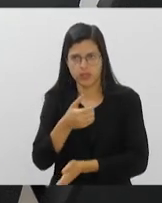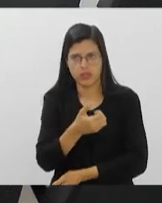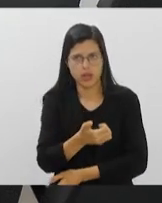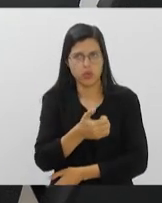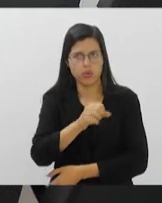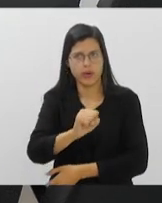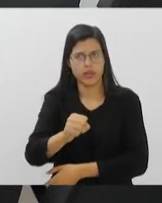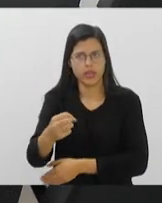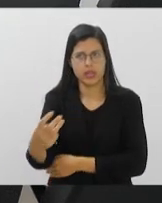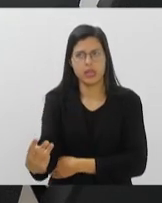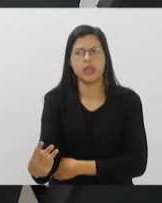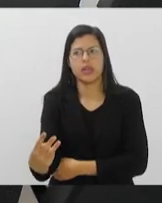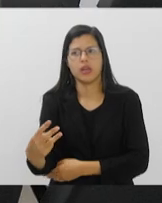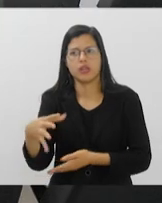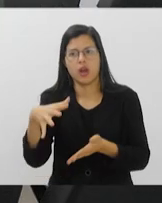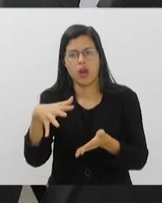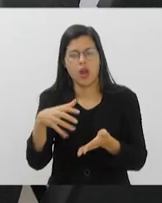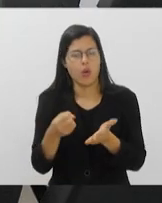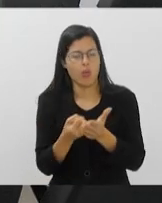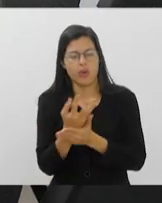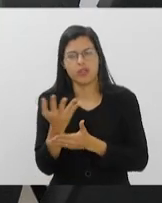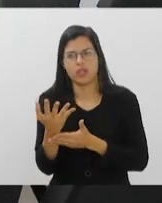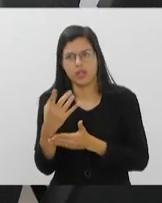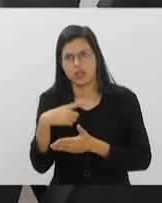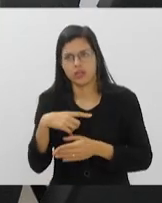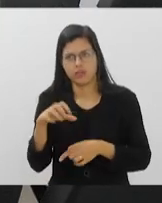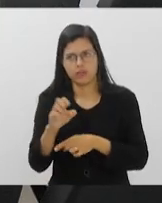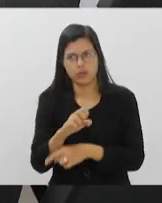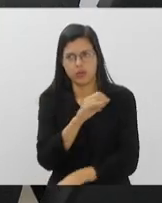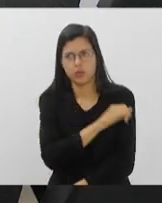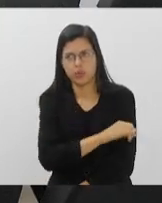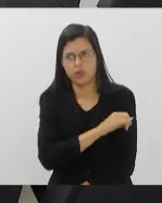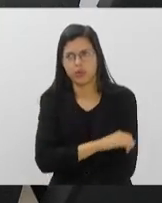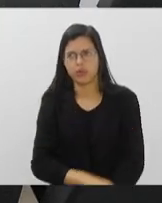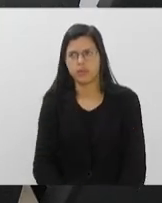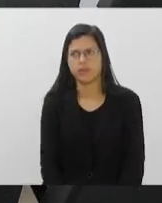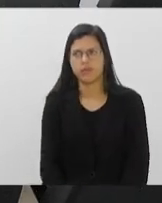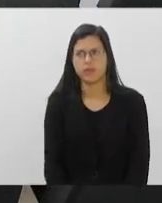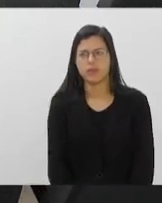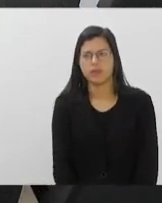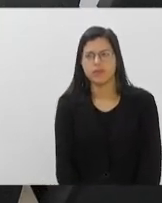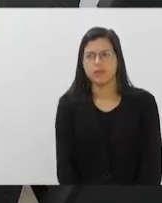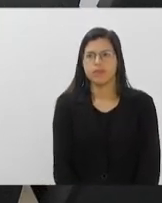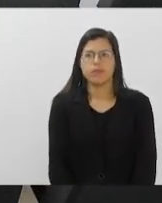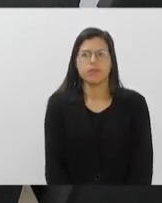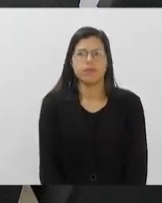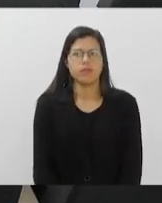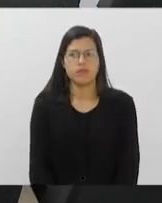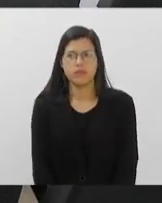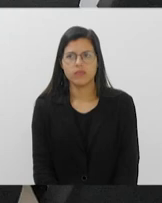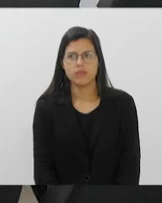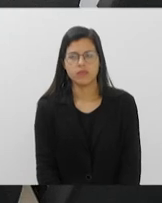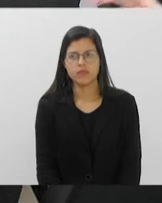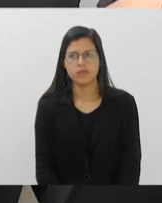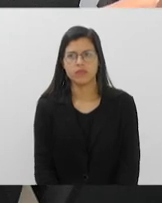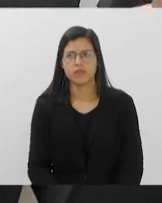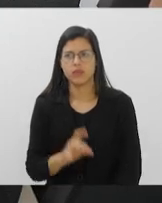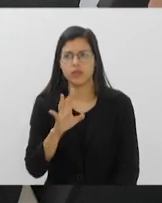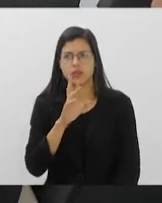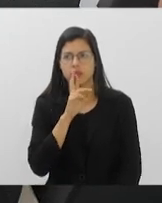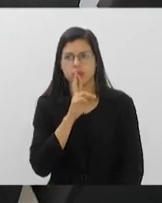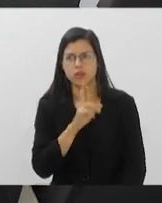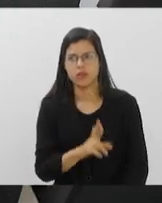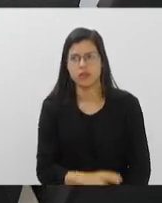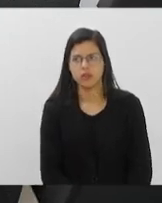aí a quantidade de serviços que tem no estado do R de Janeiro te acolhimento eh só só uma respondendo ali antes do